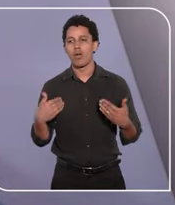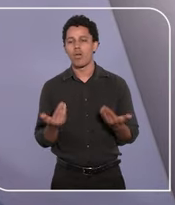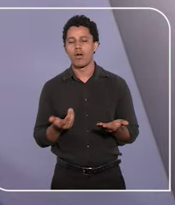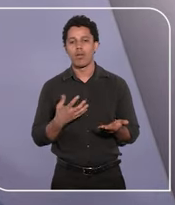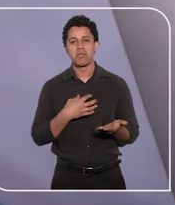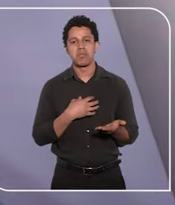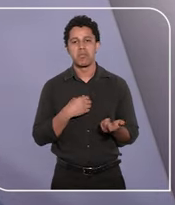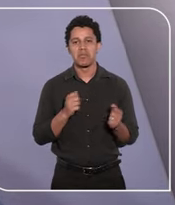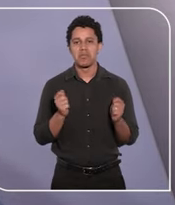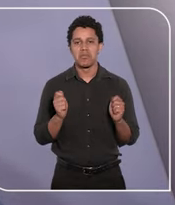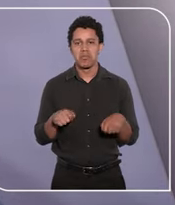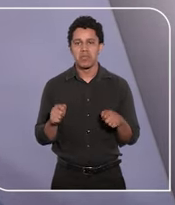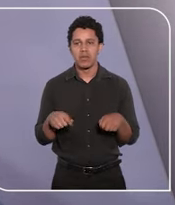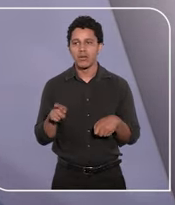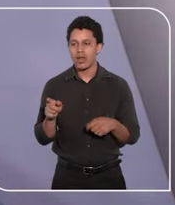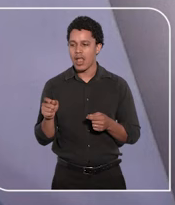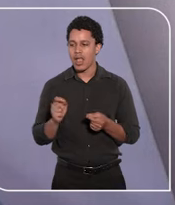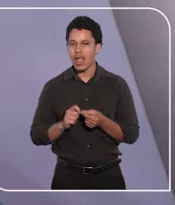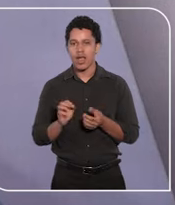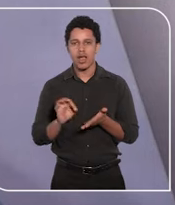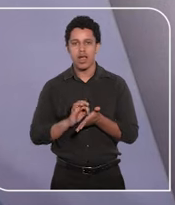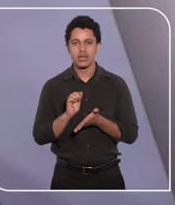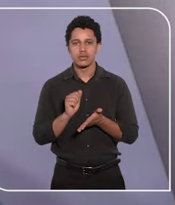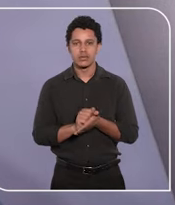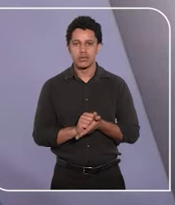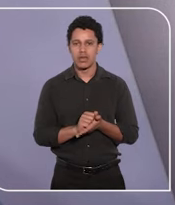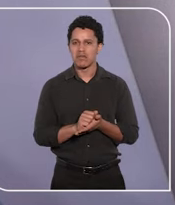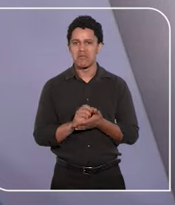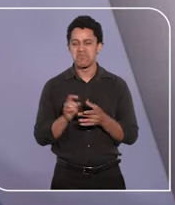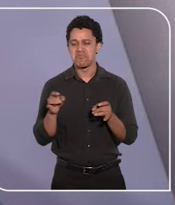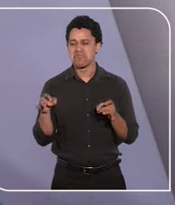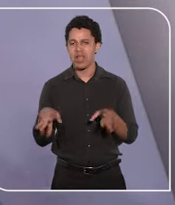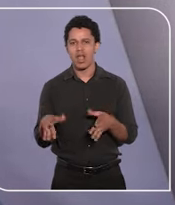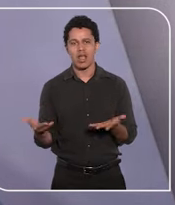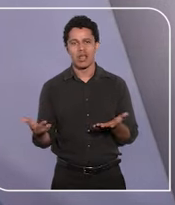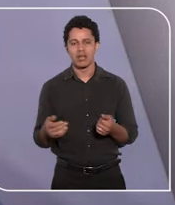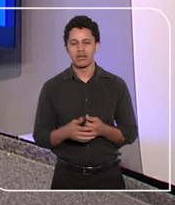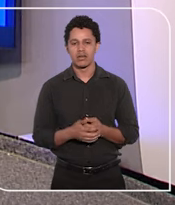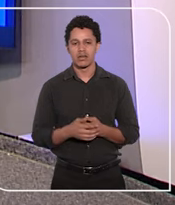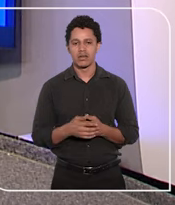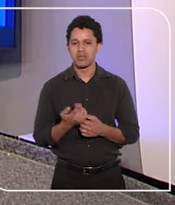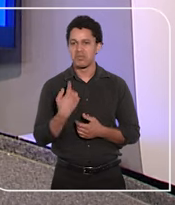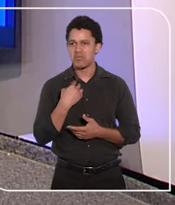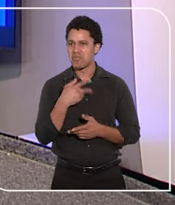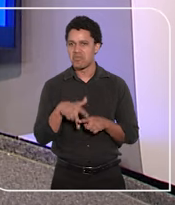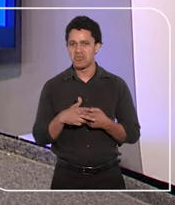para fazer com que essa inscrição ela deixe de ser ativa e operante?